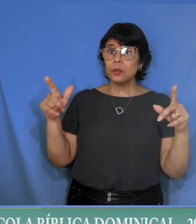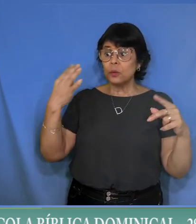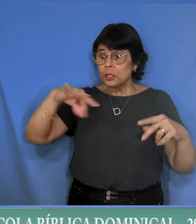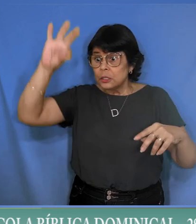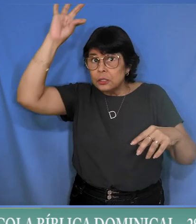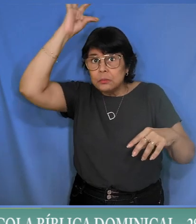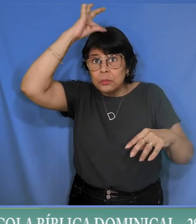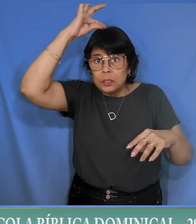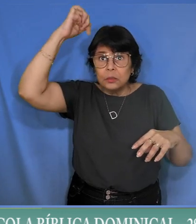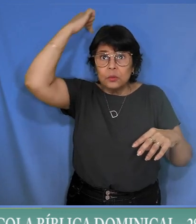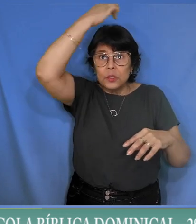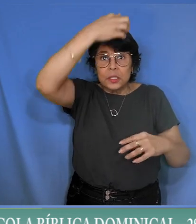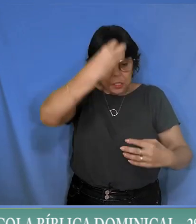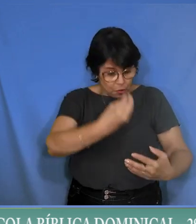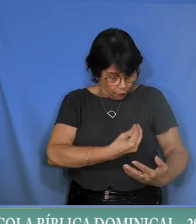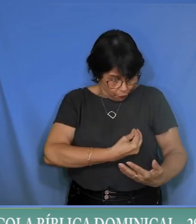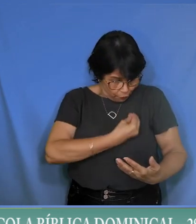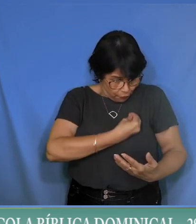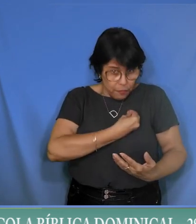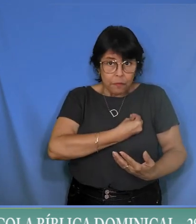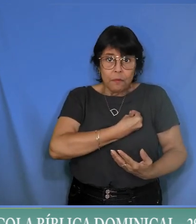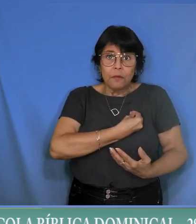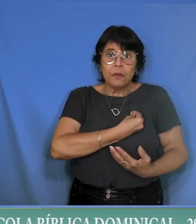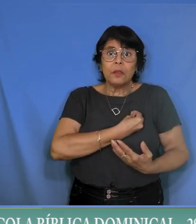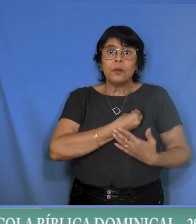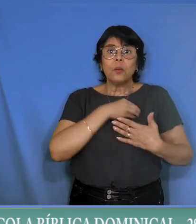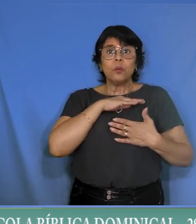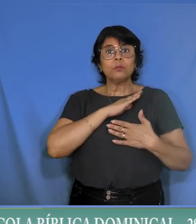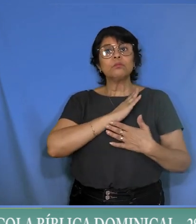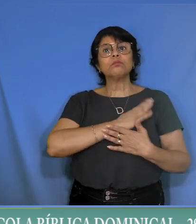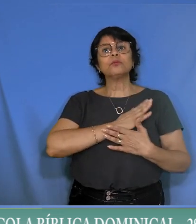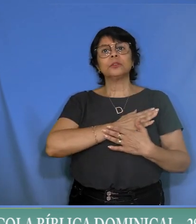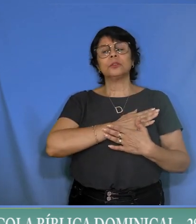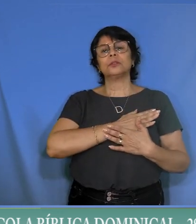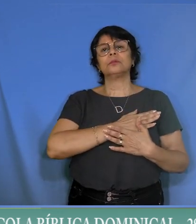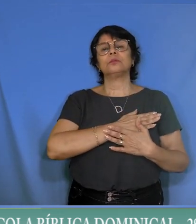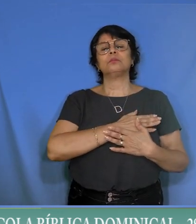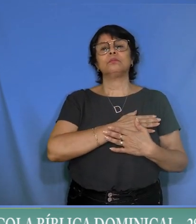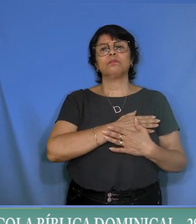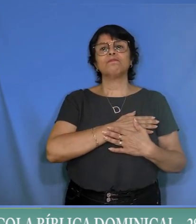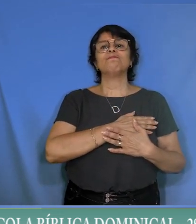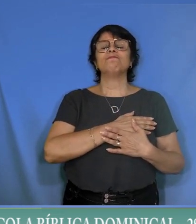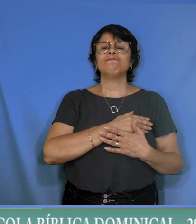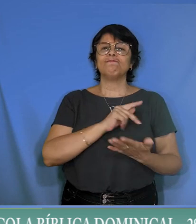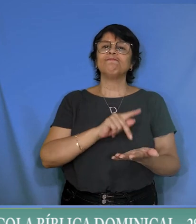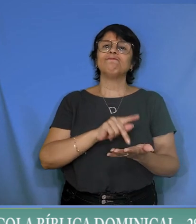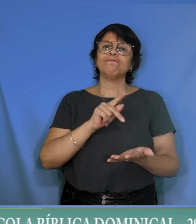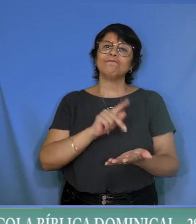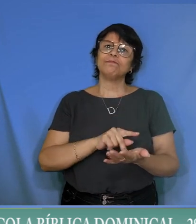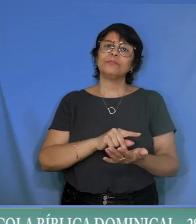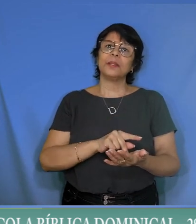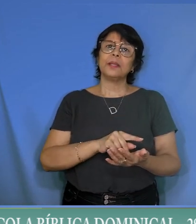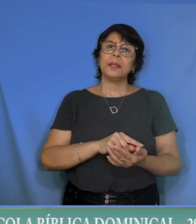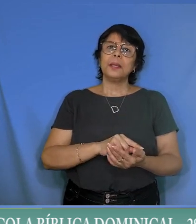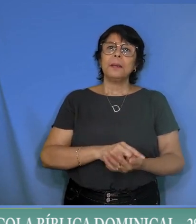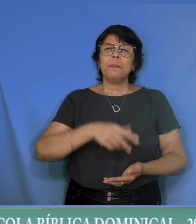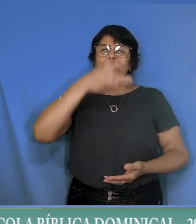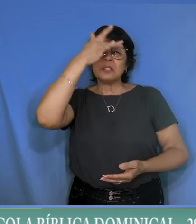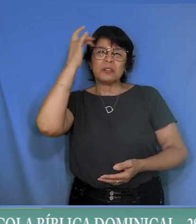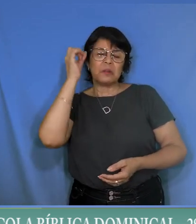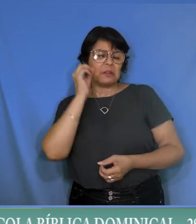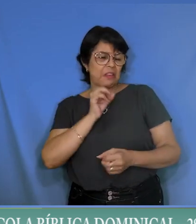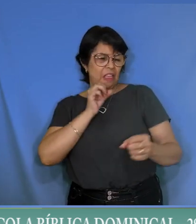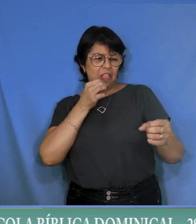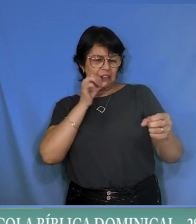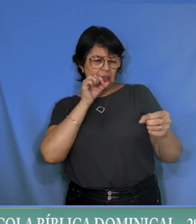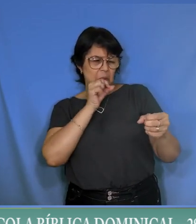cólera, ira, gritaria, blasfêmia, assim também como toda malícia. Sabe, gente que malicia em tudo, no que vê,